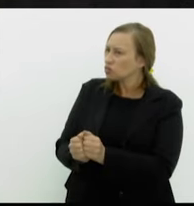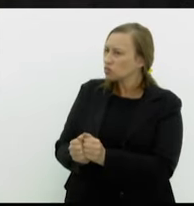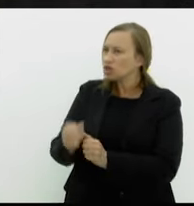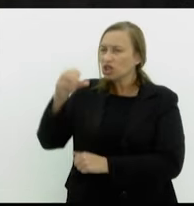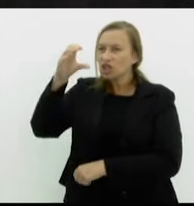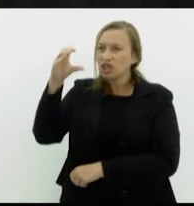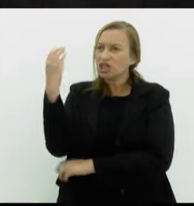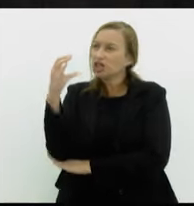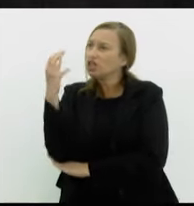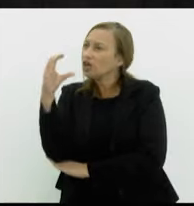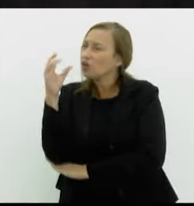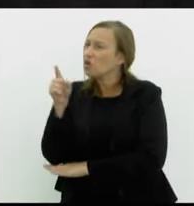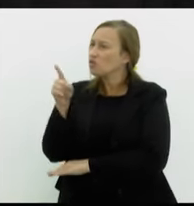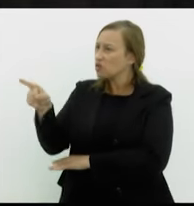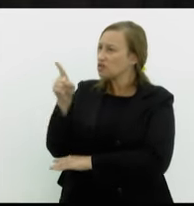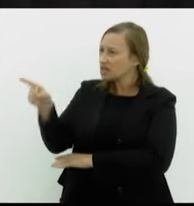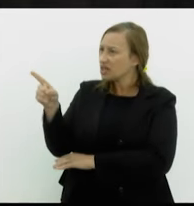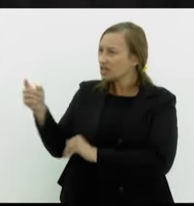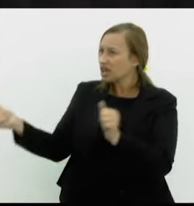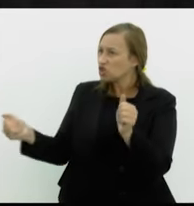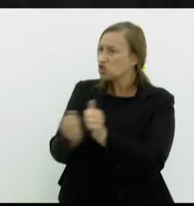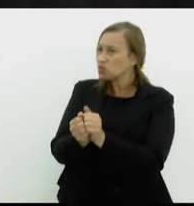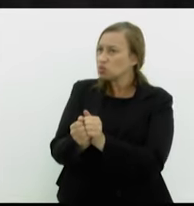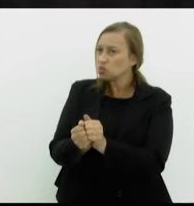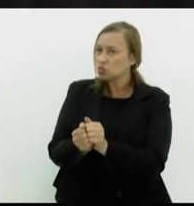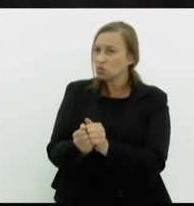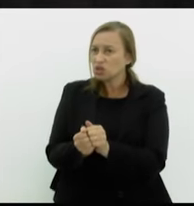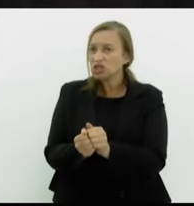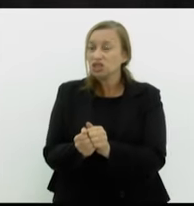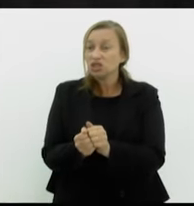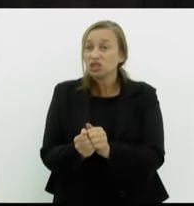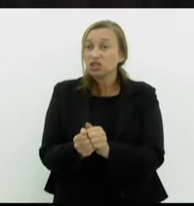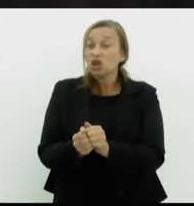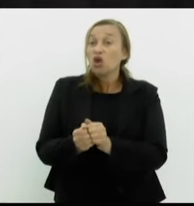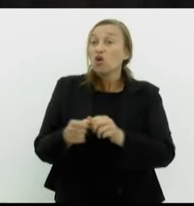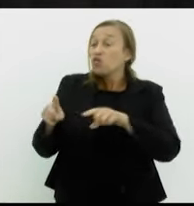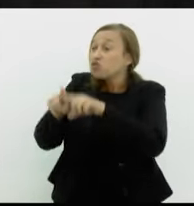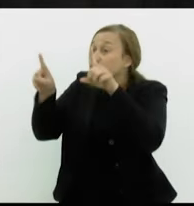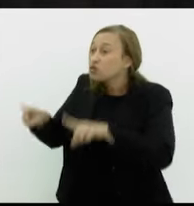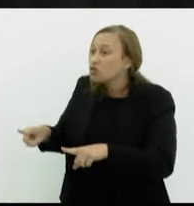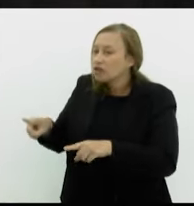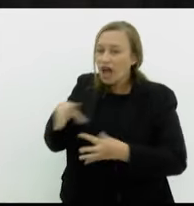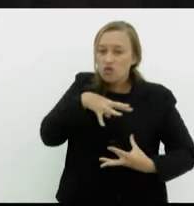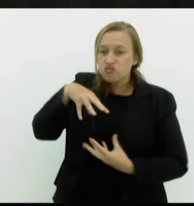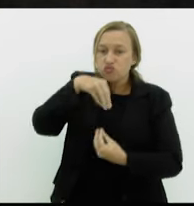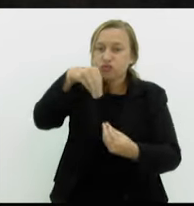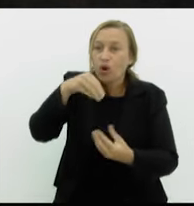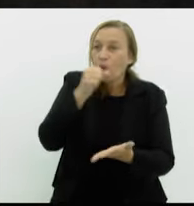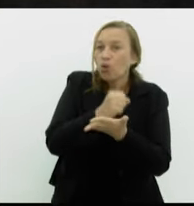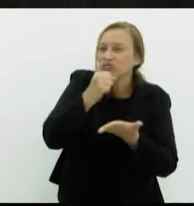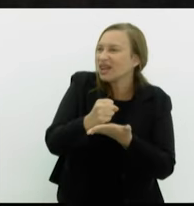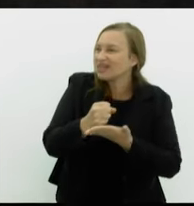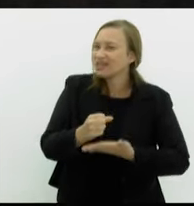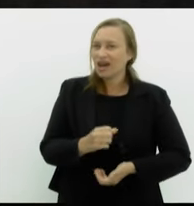Você é partícipe daquilo lá. Funcionários fantasmas contratados pela Emusa.